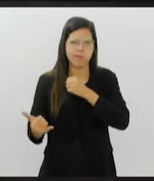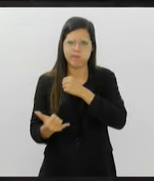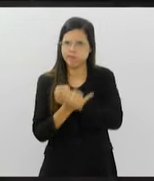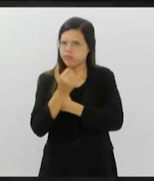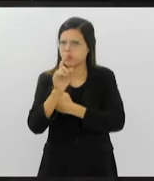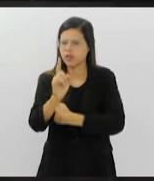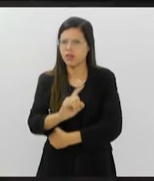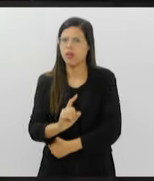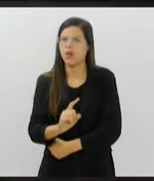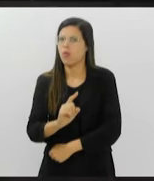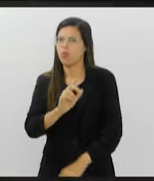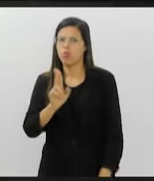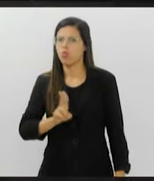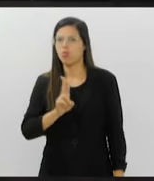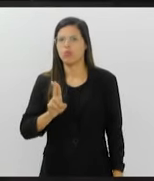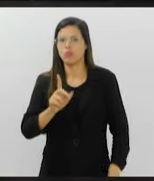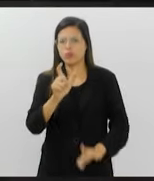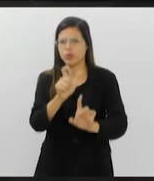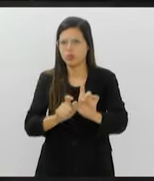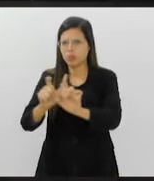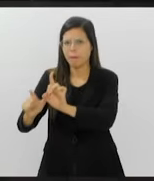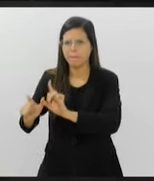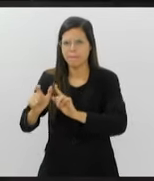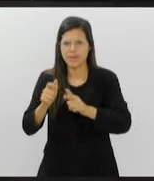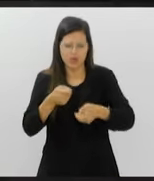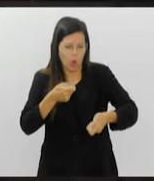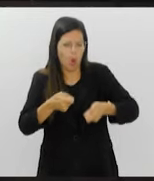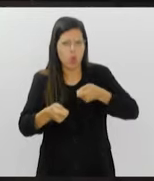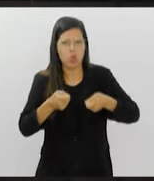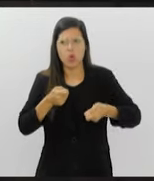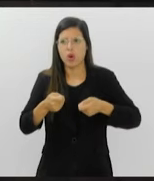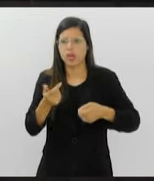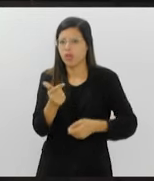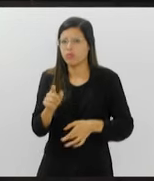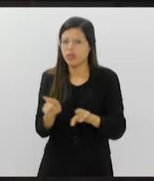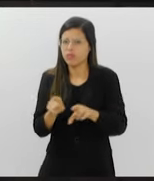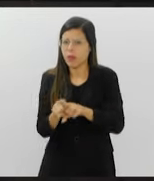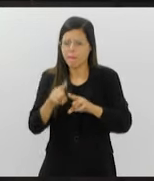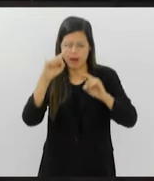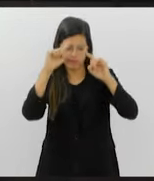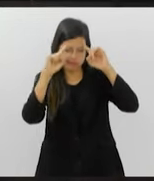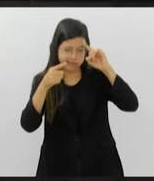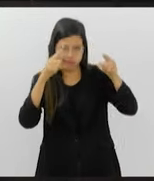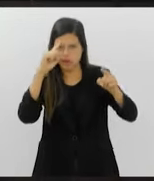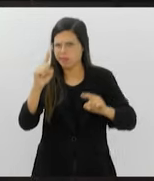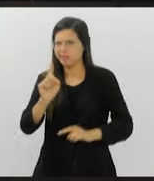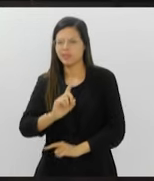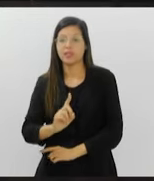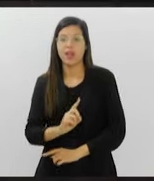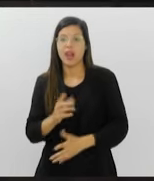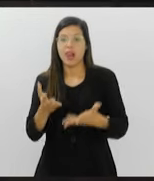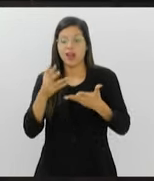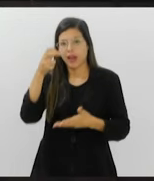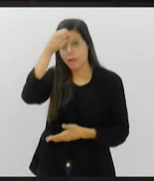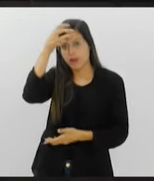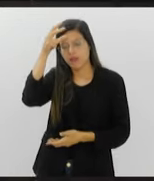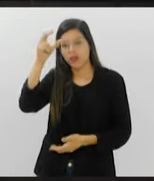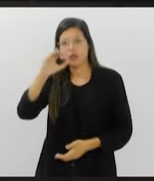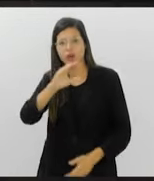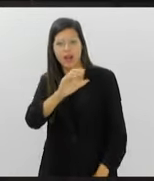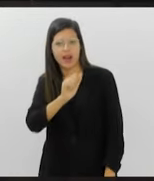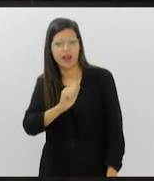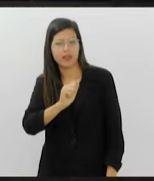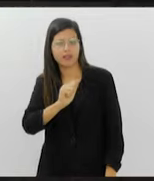Paes faz, e não tenho essa vocação de querer mandar no mundo como o senhor Eduardo quer. Ele quer ter a prefeitura na mão de Cavalieri, ele quer